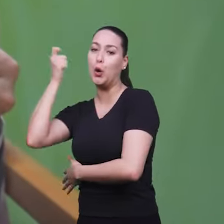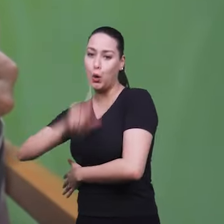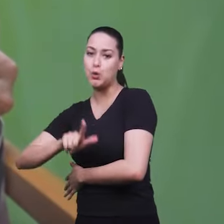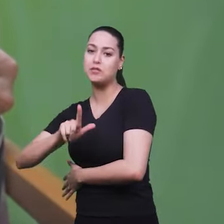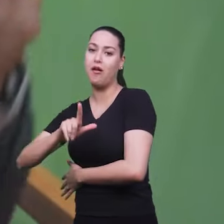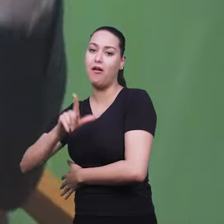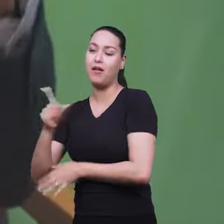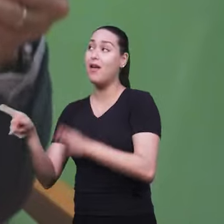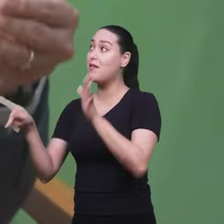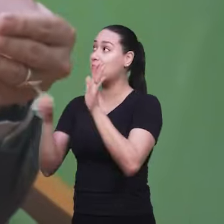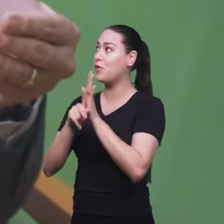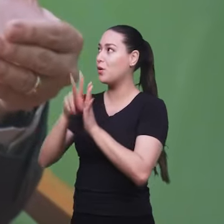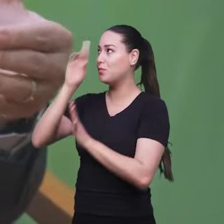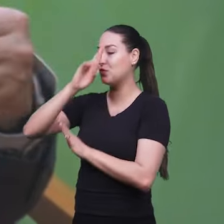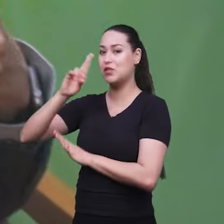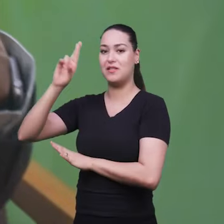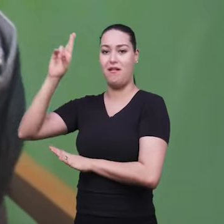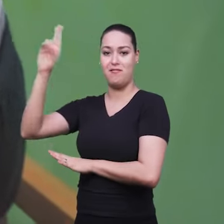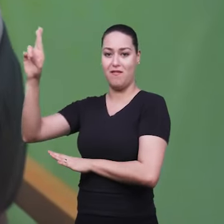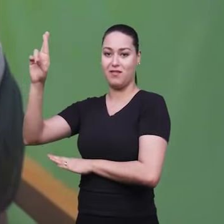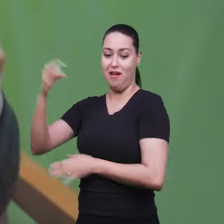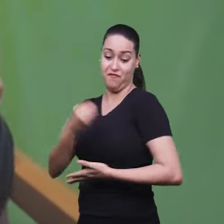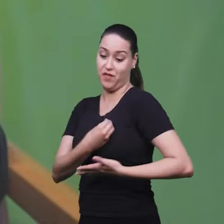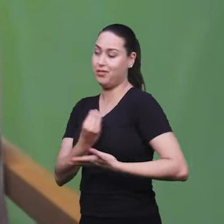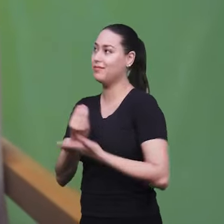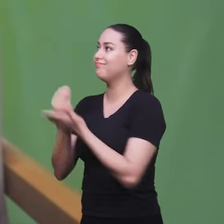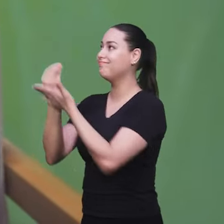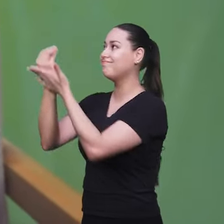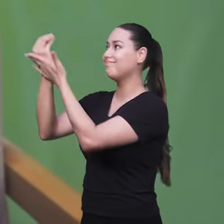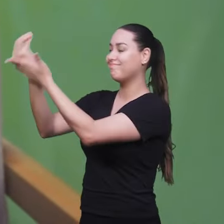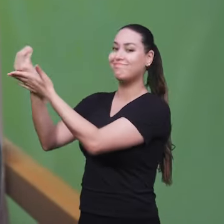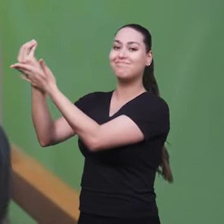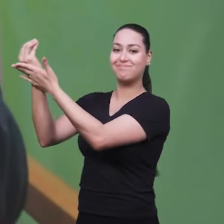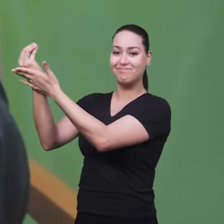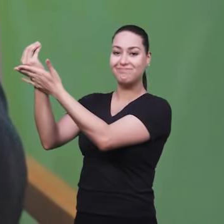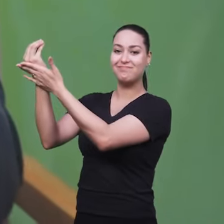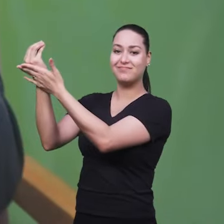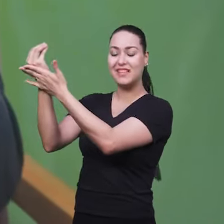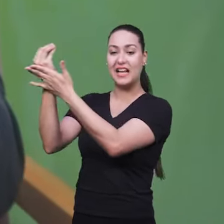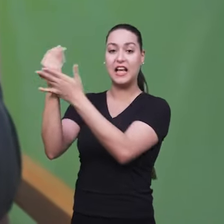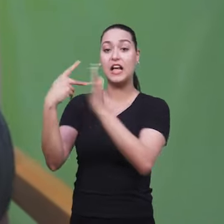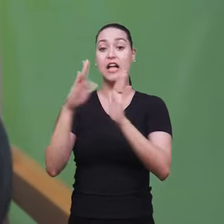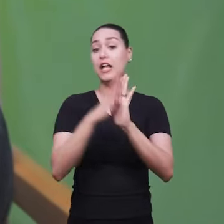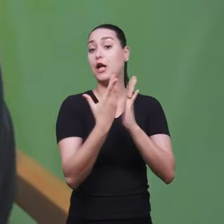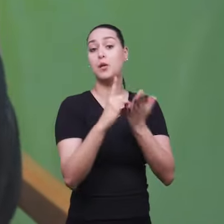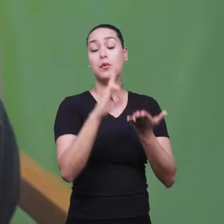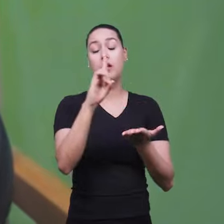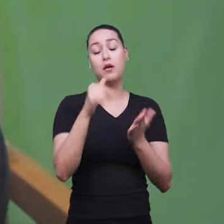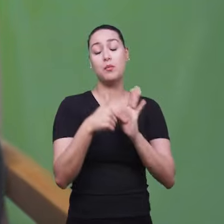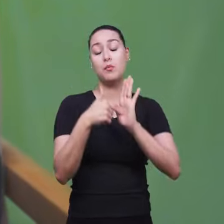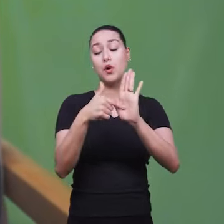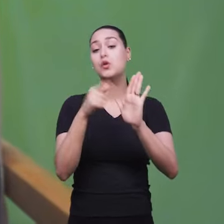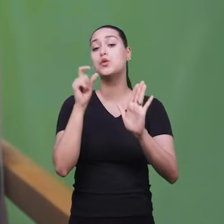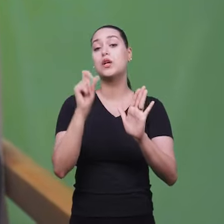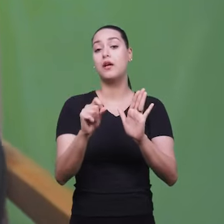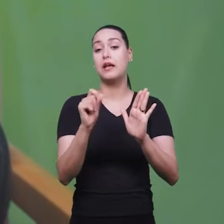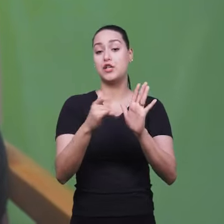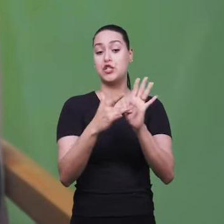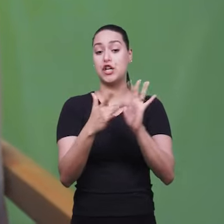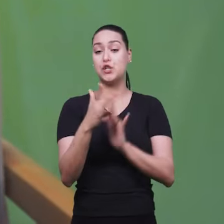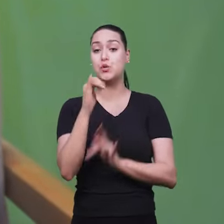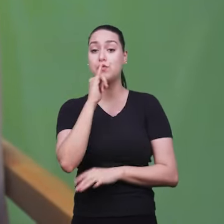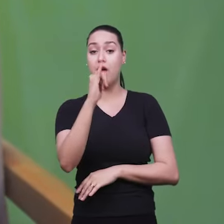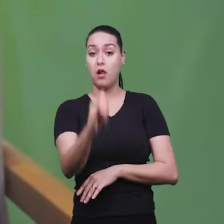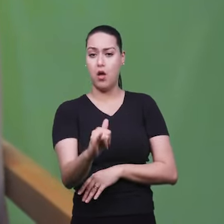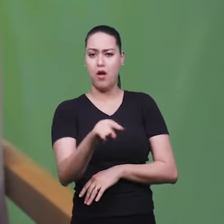pertencer ao Senhor, entregar a vida a Ele. E a palavra diz assim, Senhor Jesus falou, não